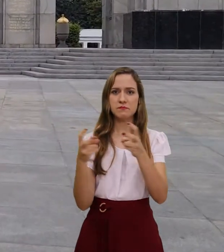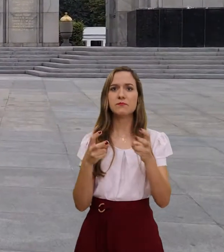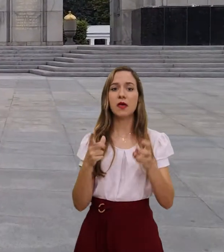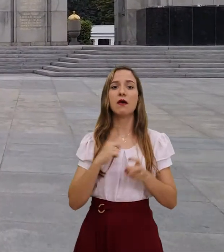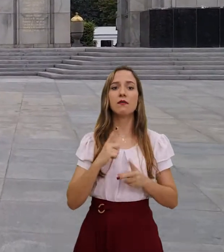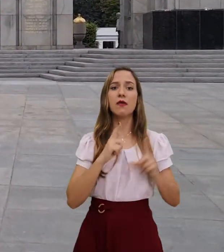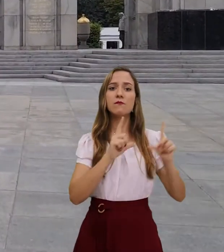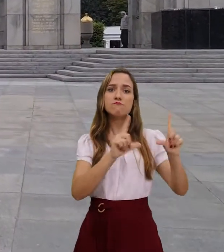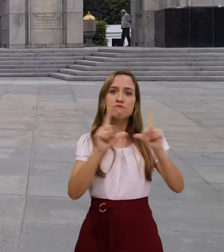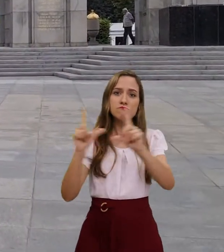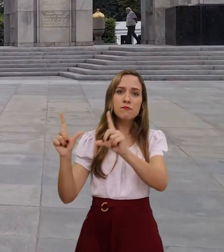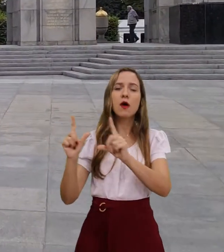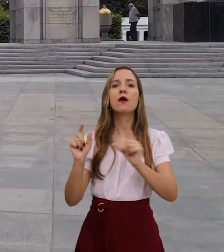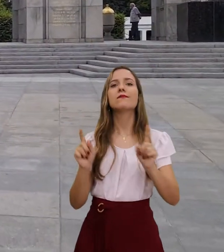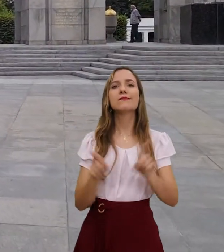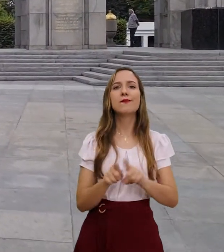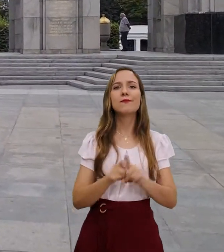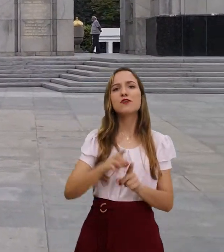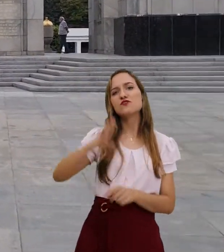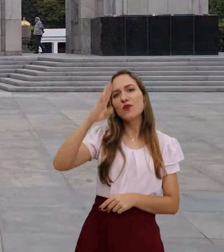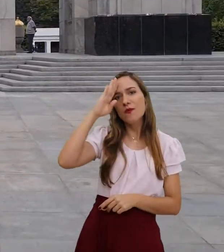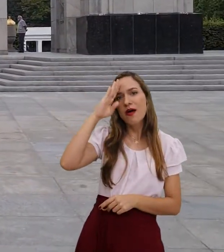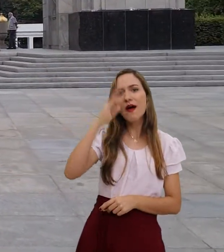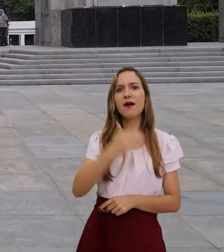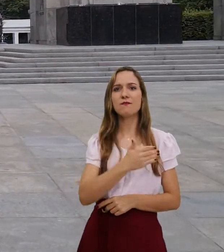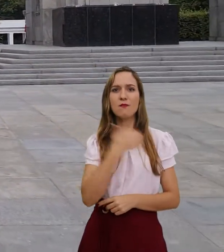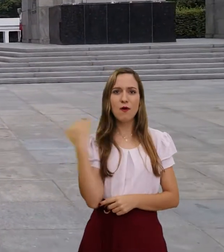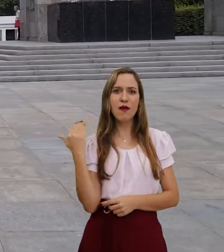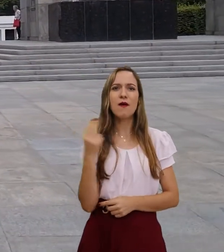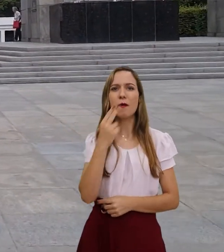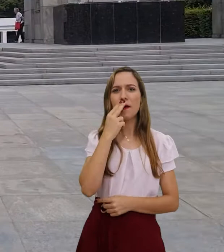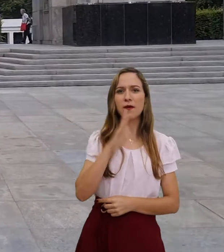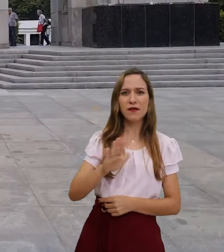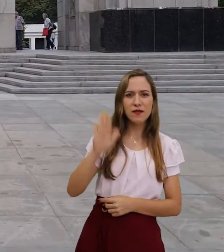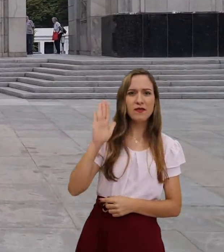de soldados que morreram e tudo mais.